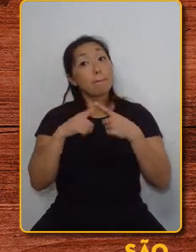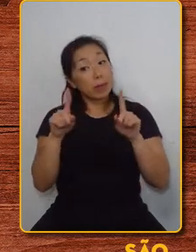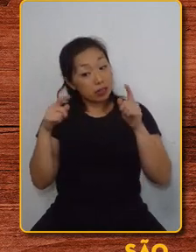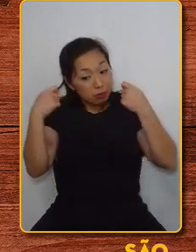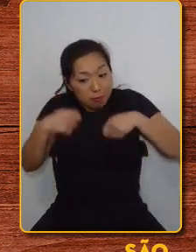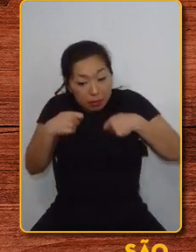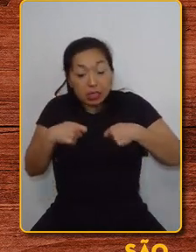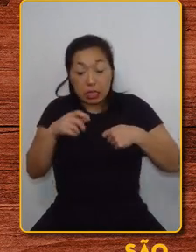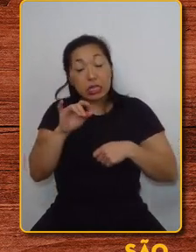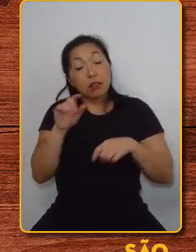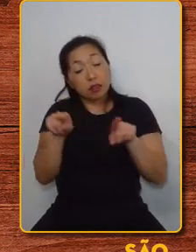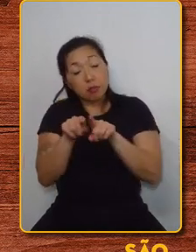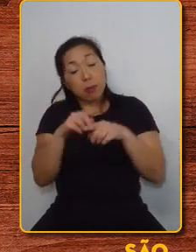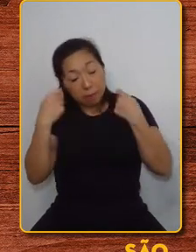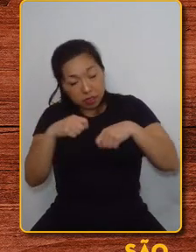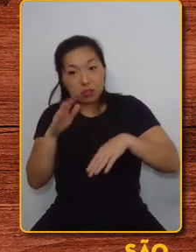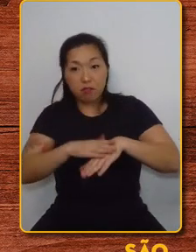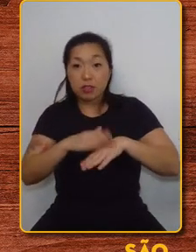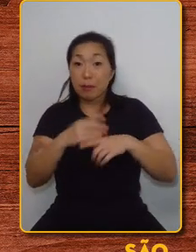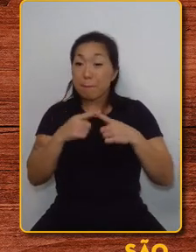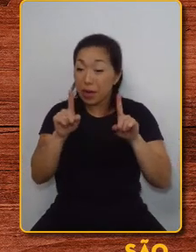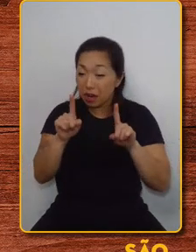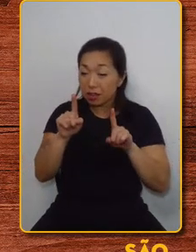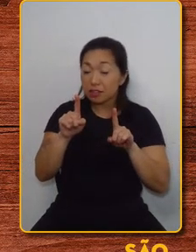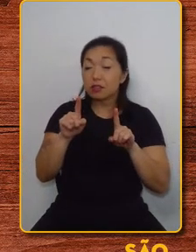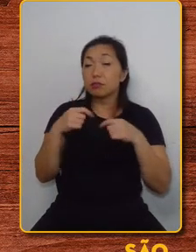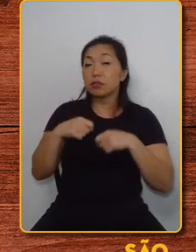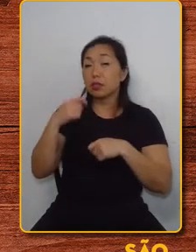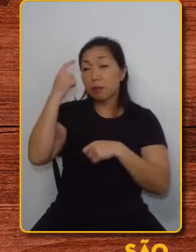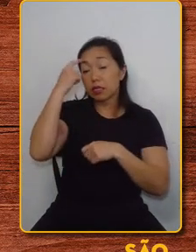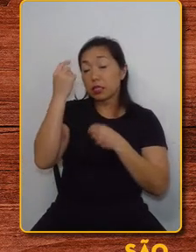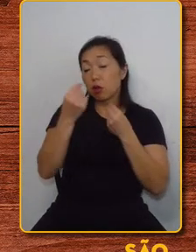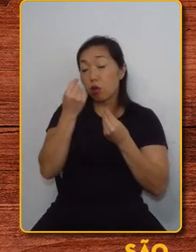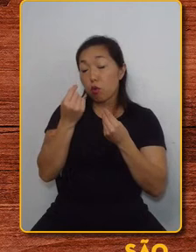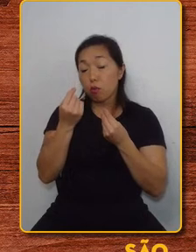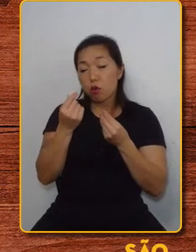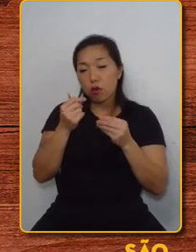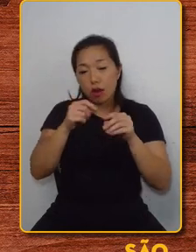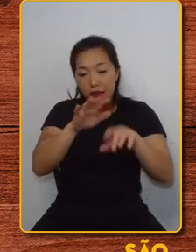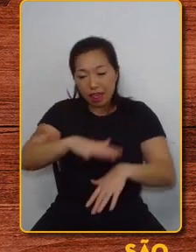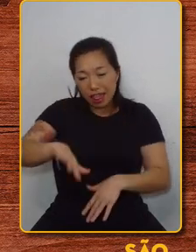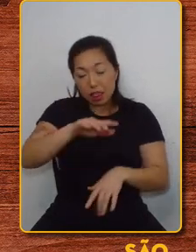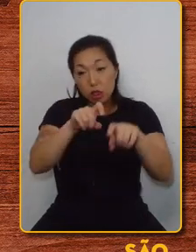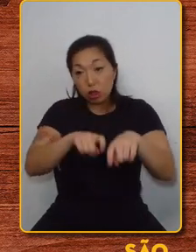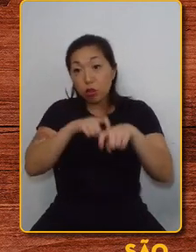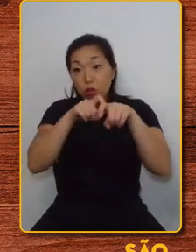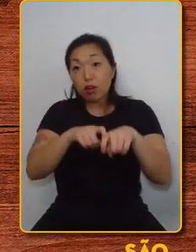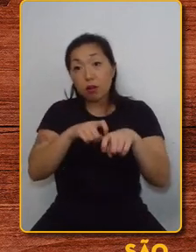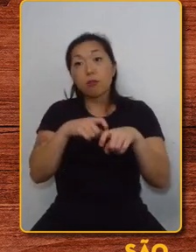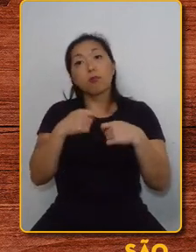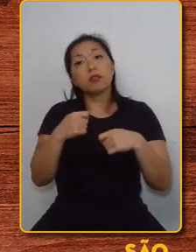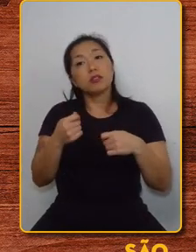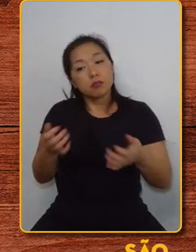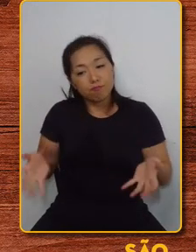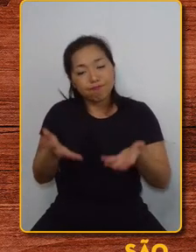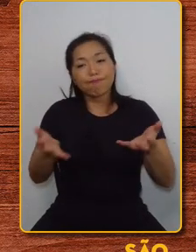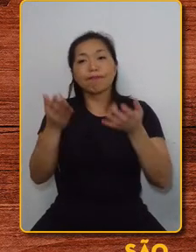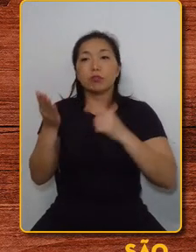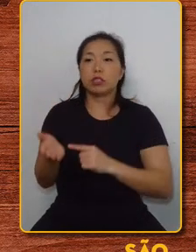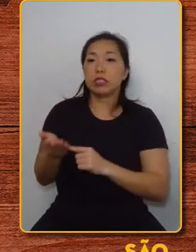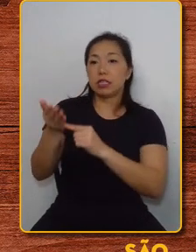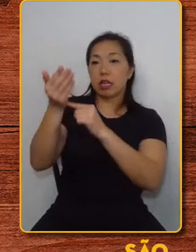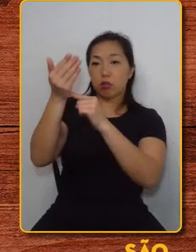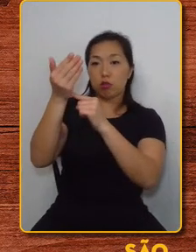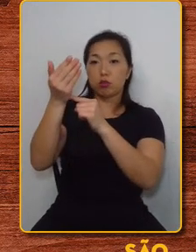um pouco mais ainda no campo, na mudança da matriz tecnológica. Ou seja, eu não posso ficar fazendo um debate sobre